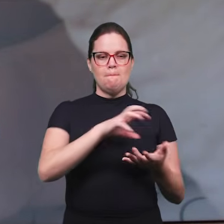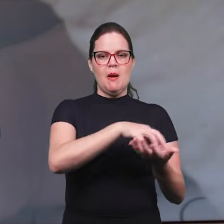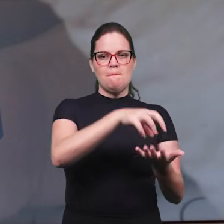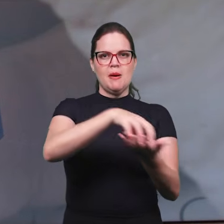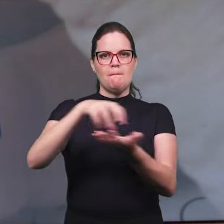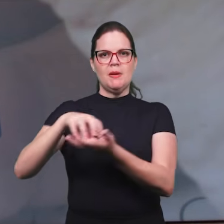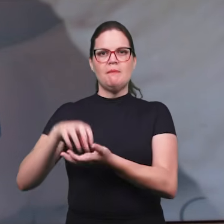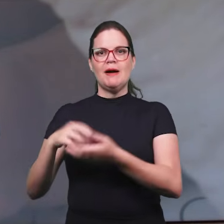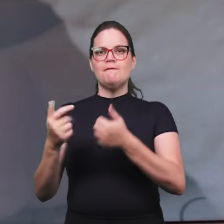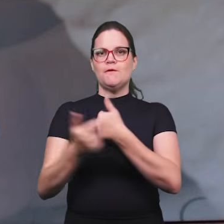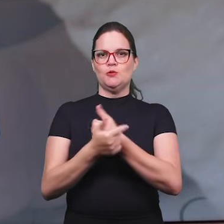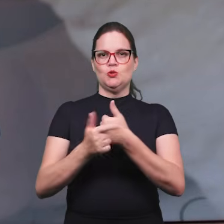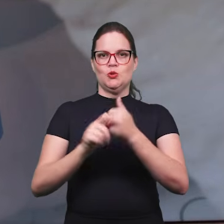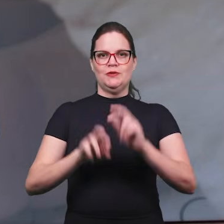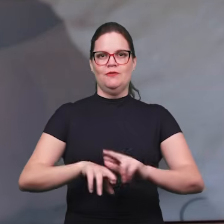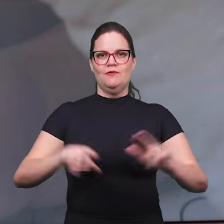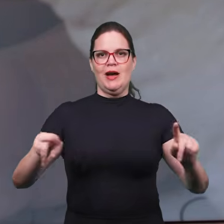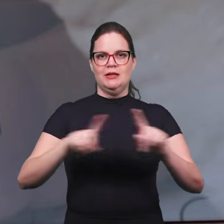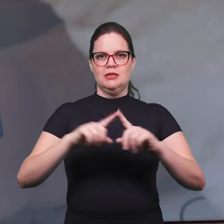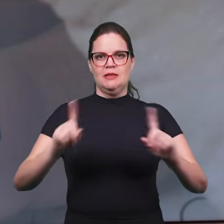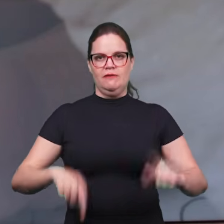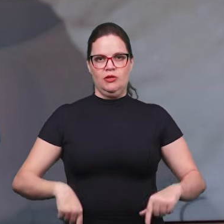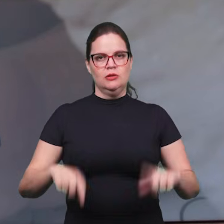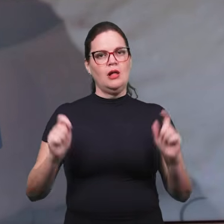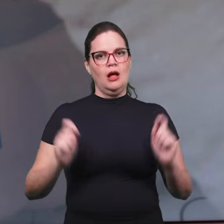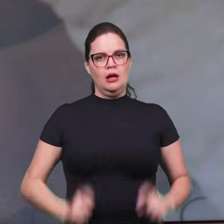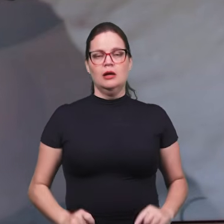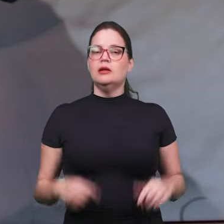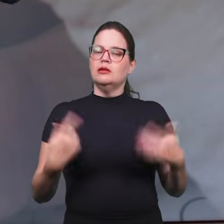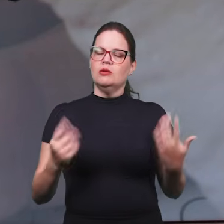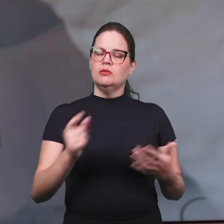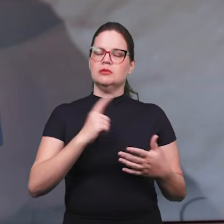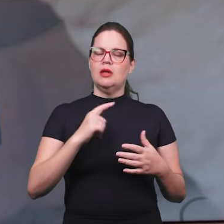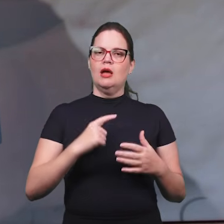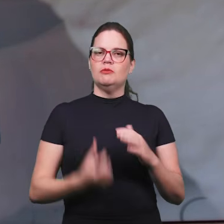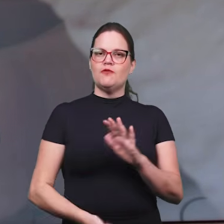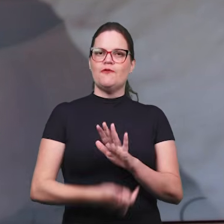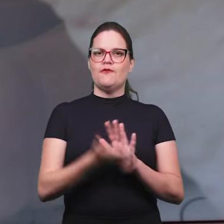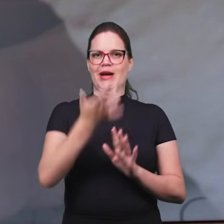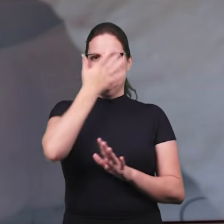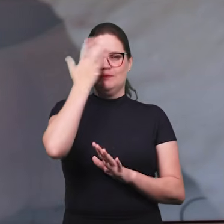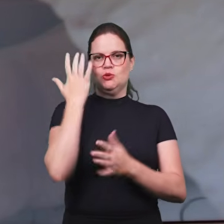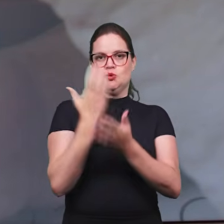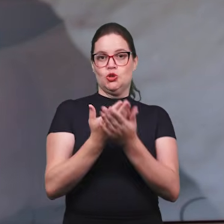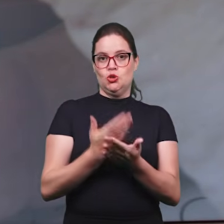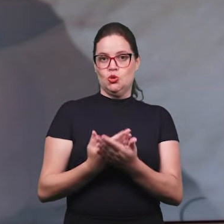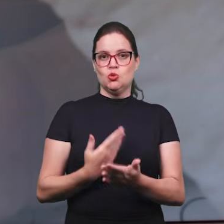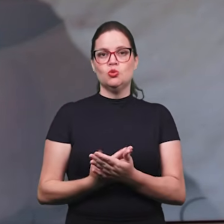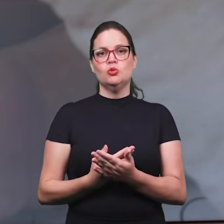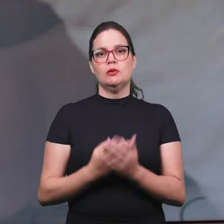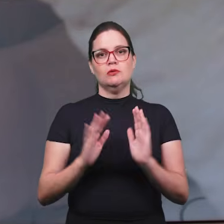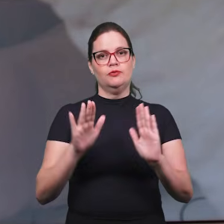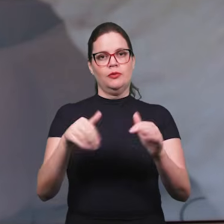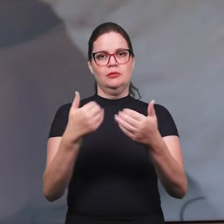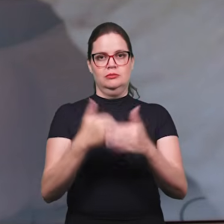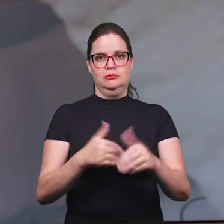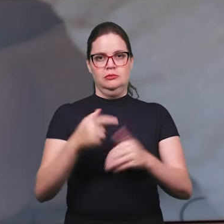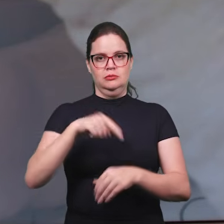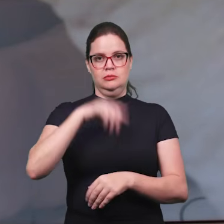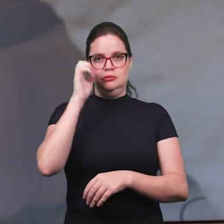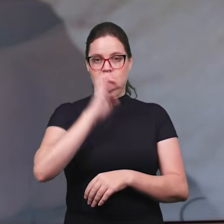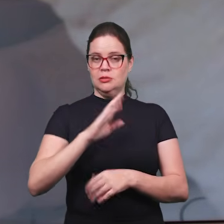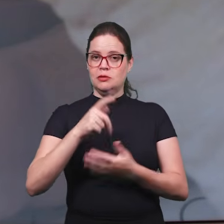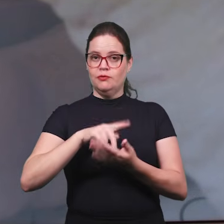públicos, funções diferentes. Então, há um grande público estudando para concursos públicos no Brasil. Isso é uma